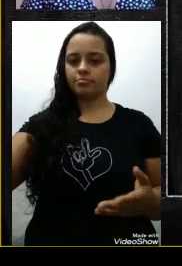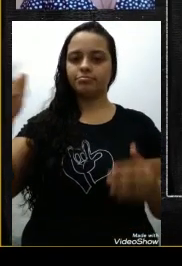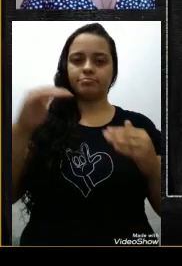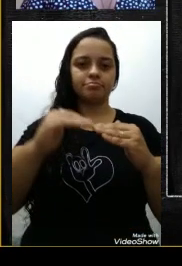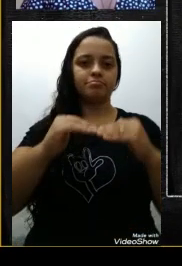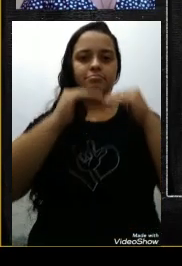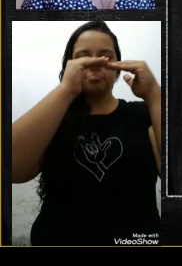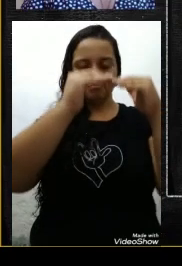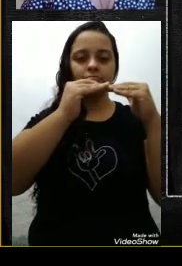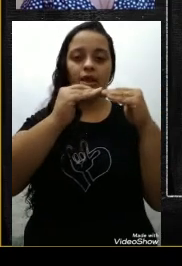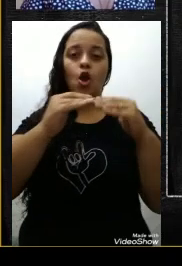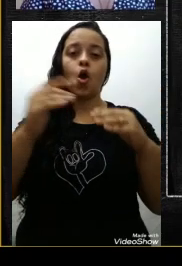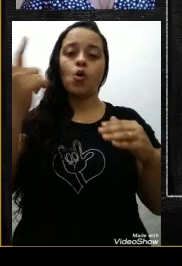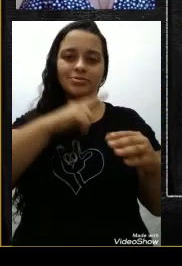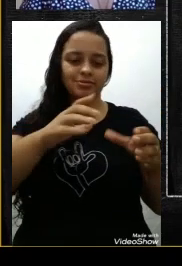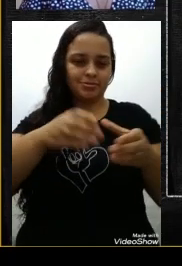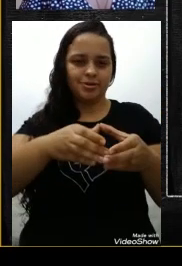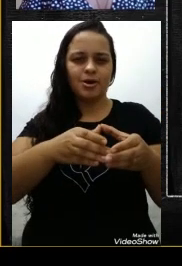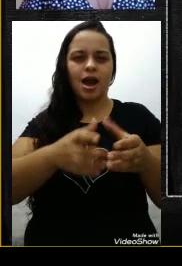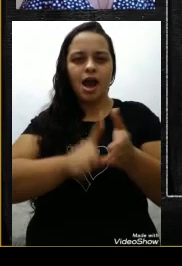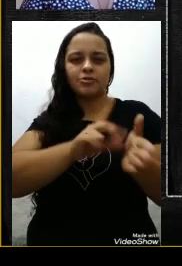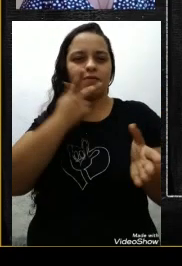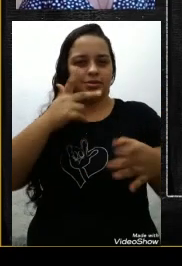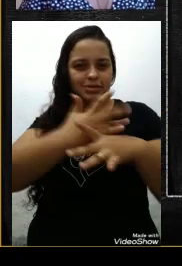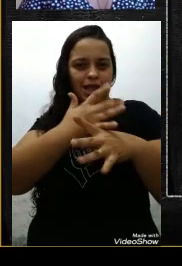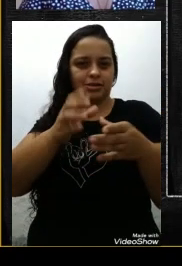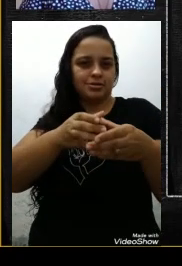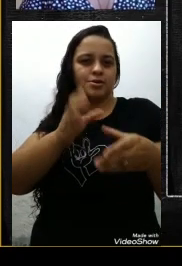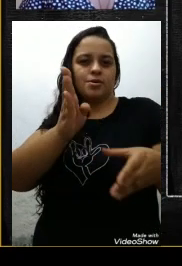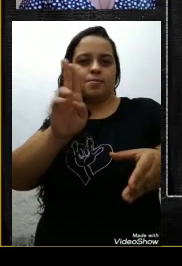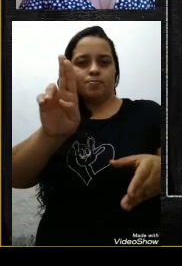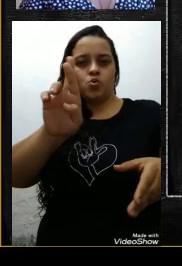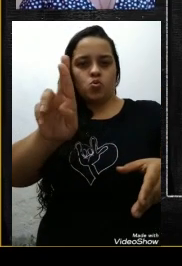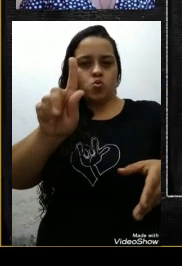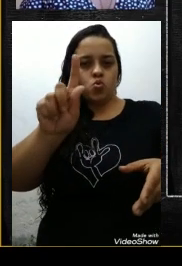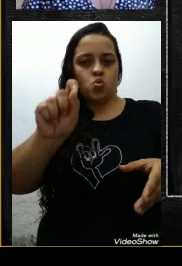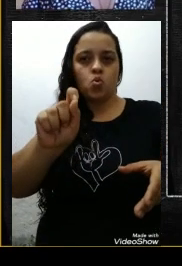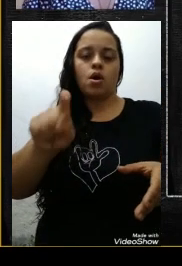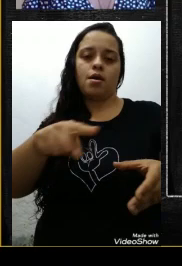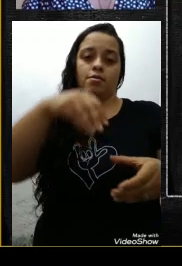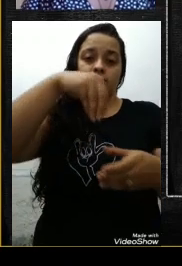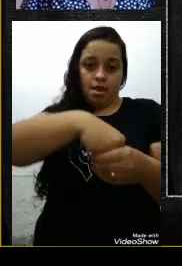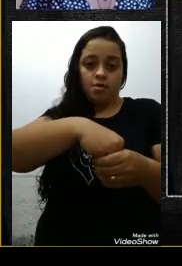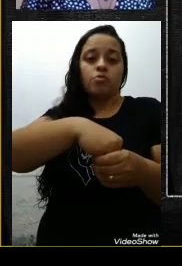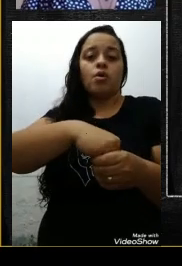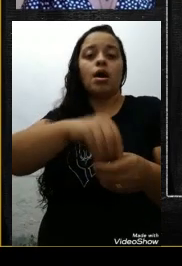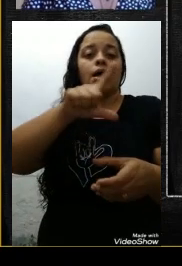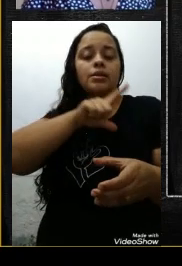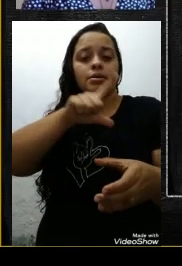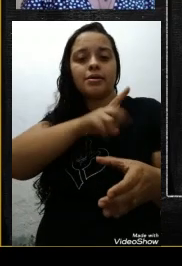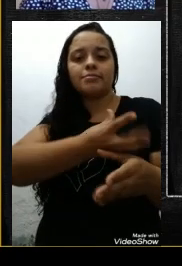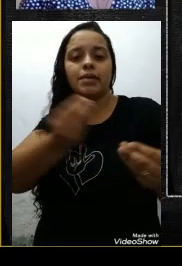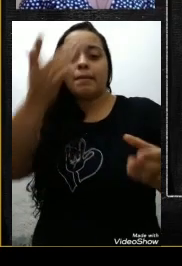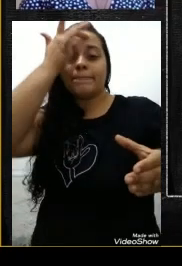A burguesia surge nesse contexto, dentro desses burgos, e depois a gente vai caracterizar a burguesia